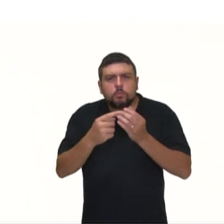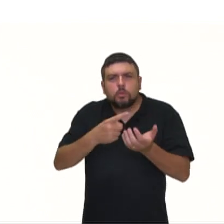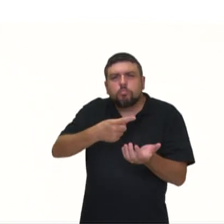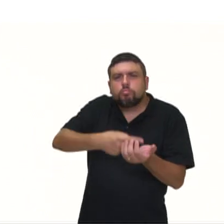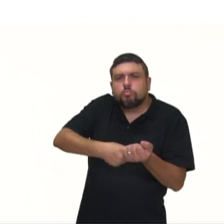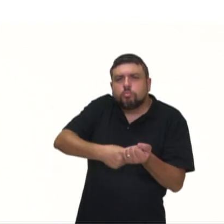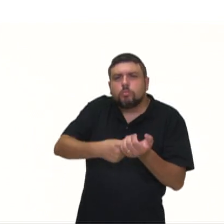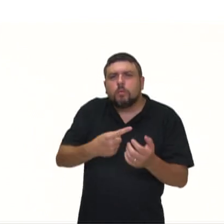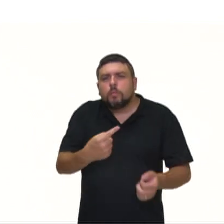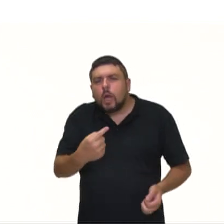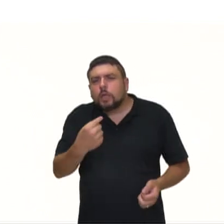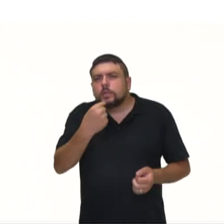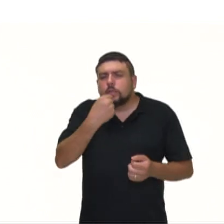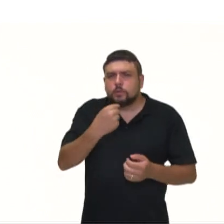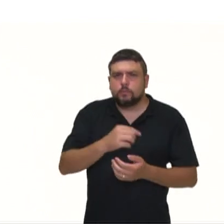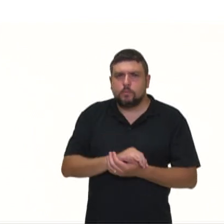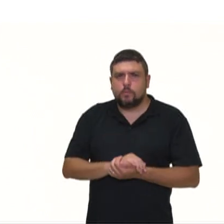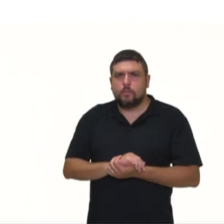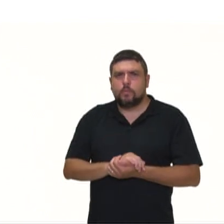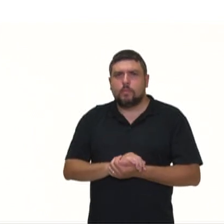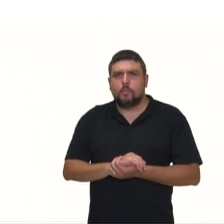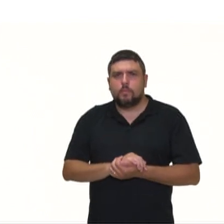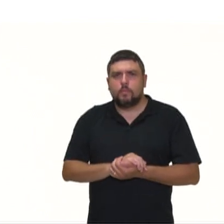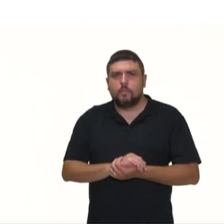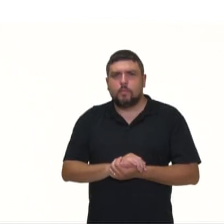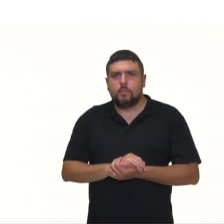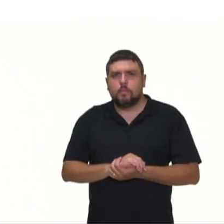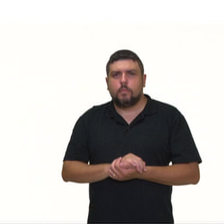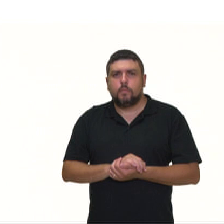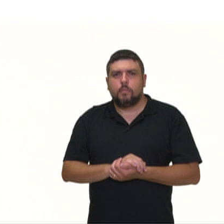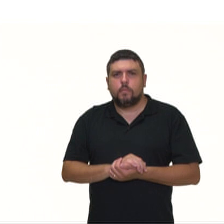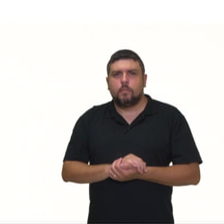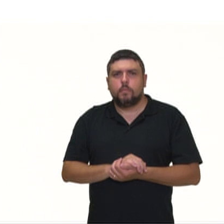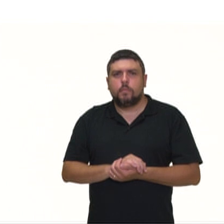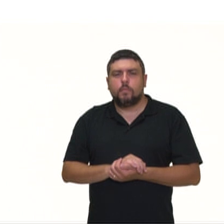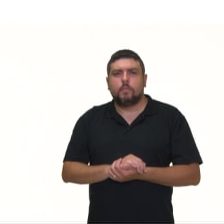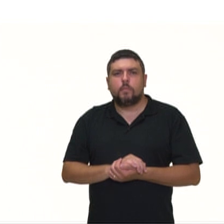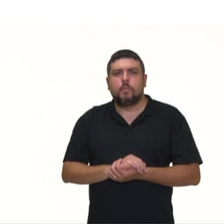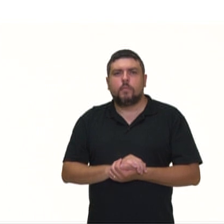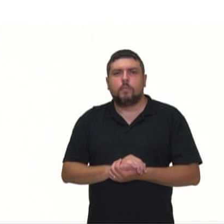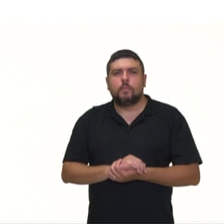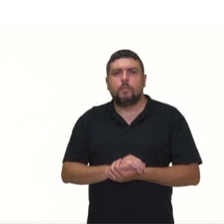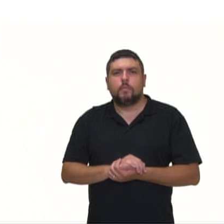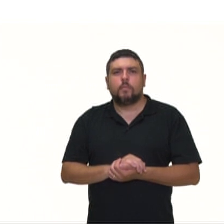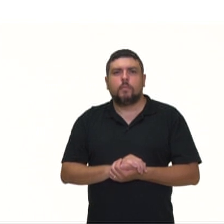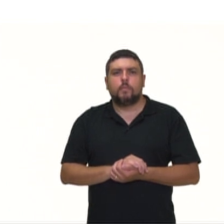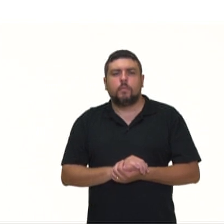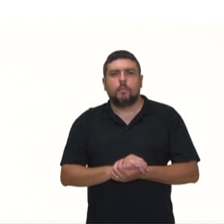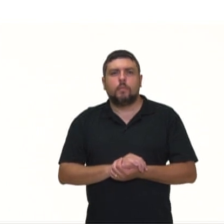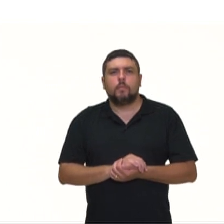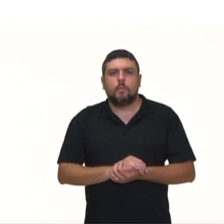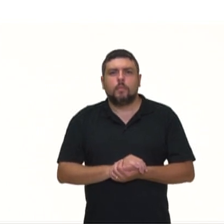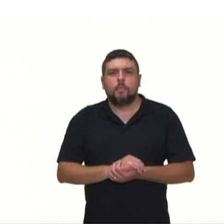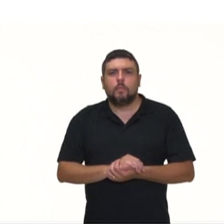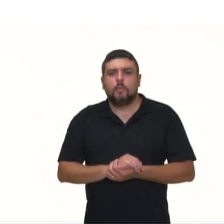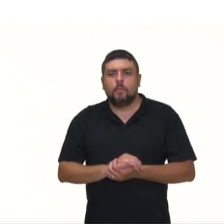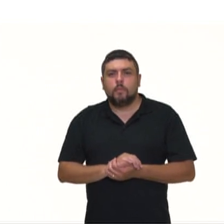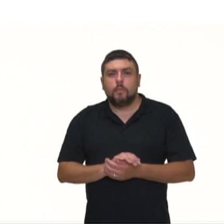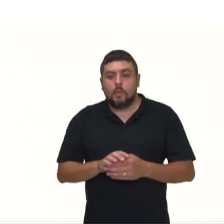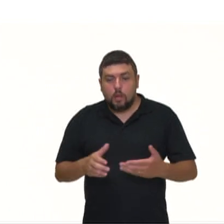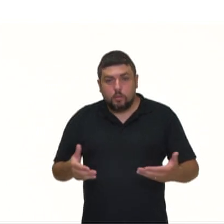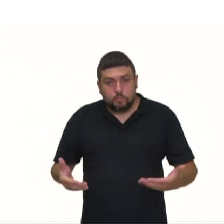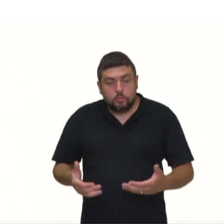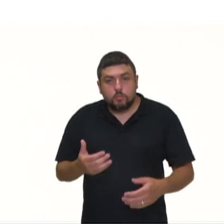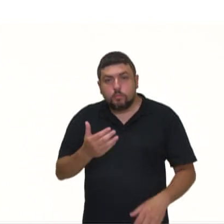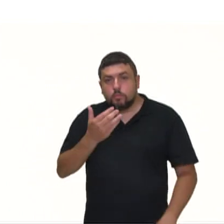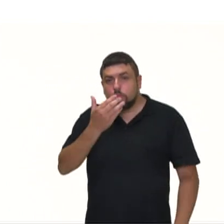fala assim, ó, now, agora no presente. I have eaten a sausage. Eu comi uma salsicha. Por